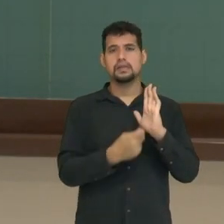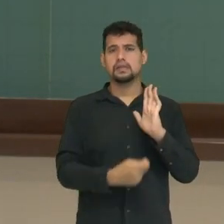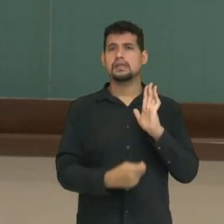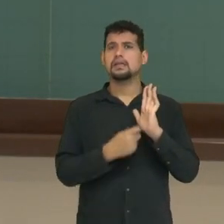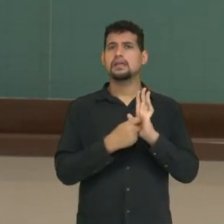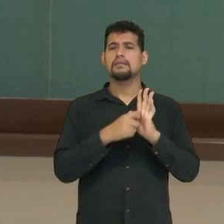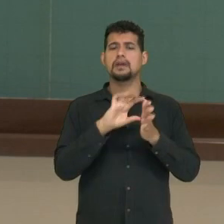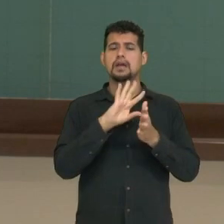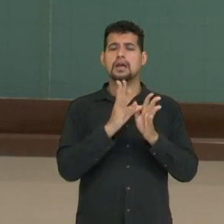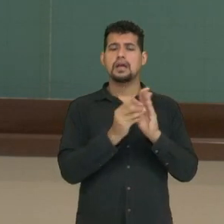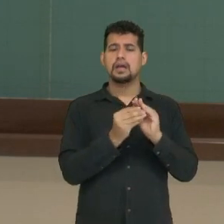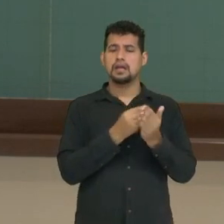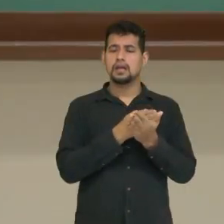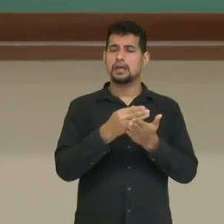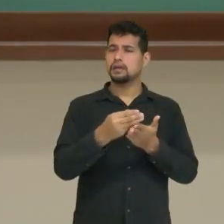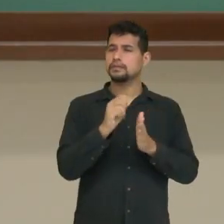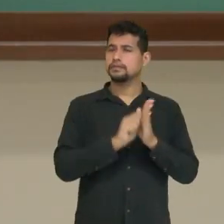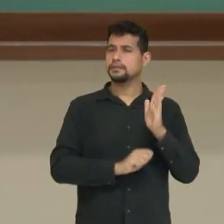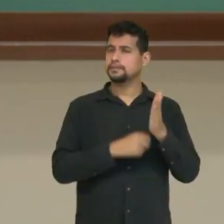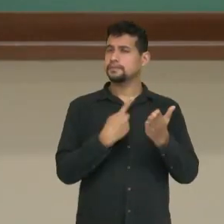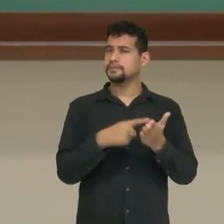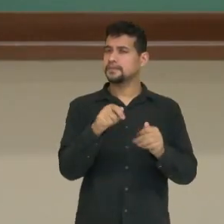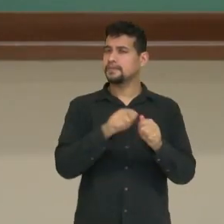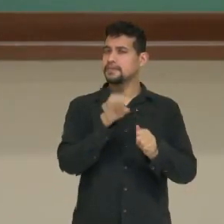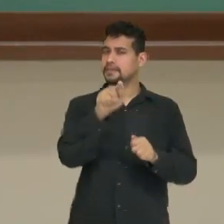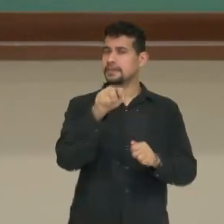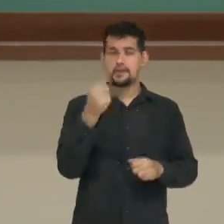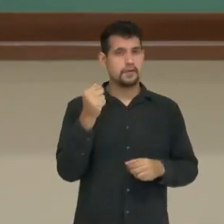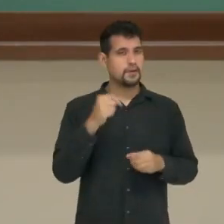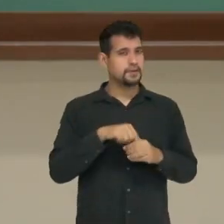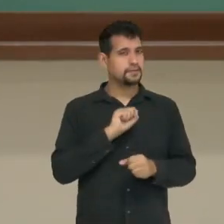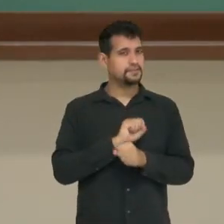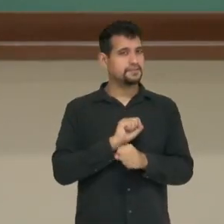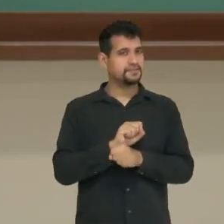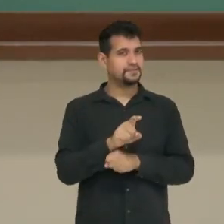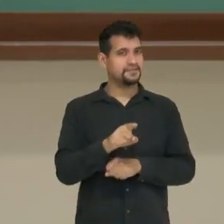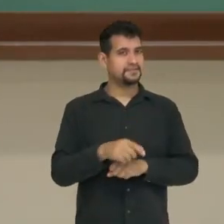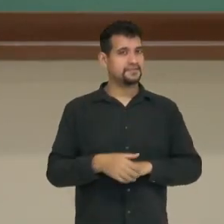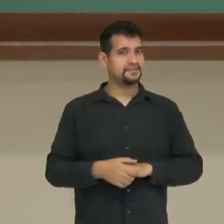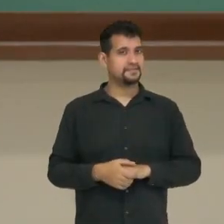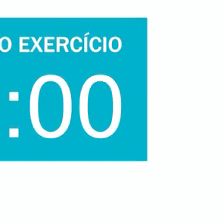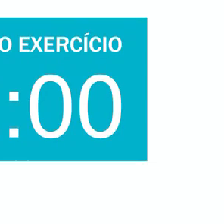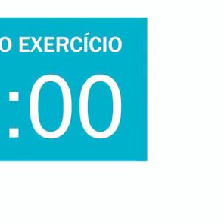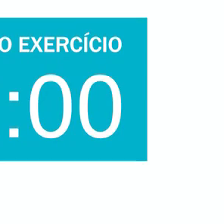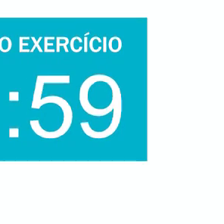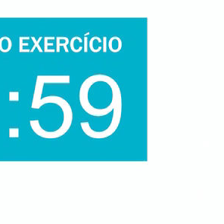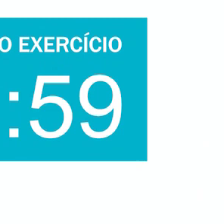seu texto, combinado? Faz aí que eu volto a seguir, gabaritar contigo.